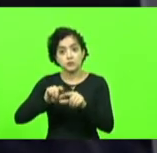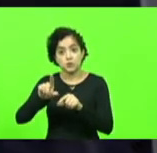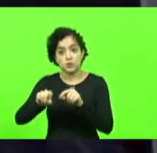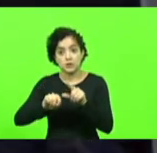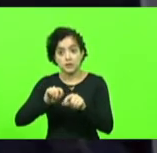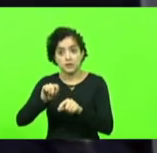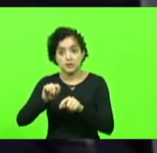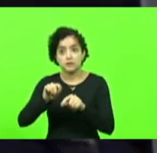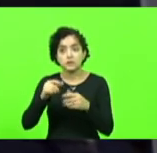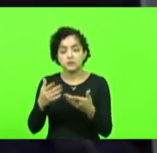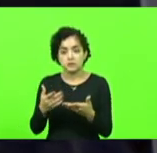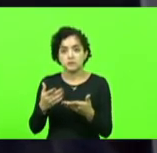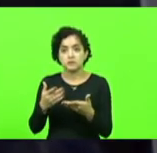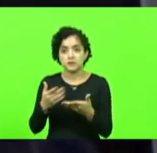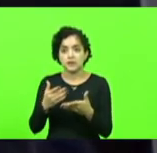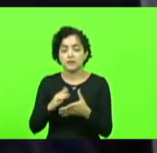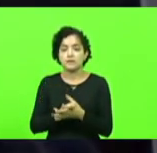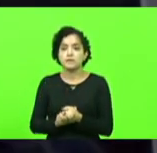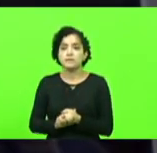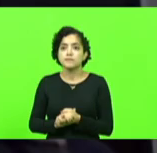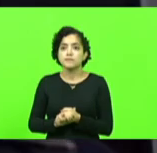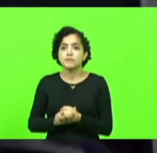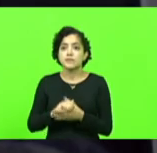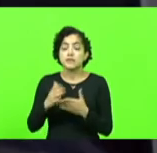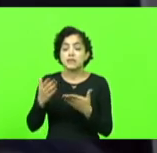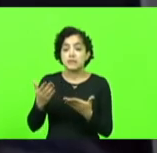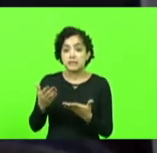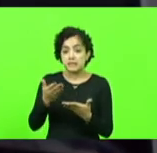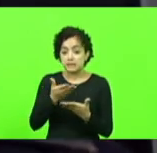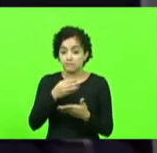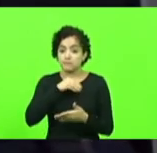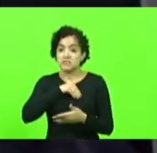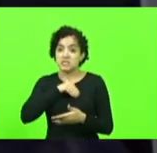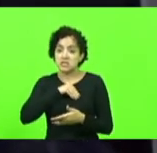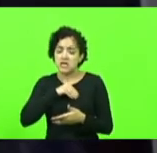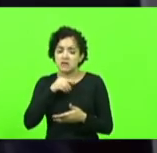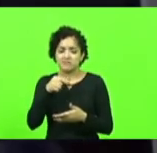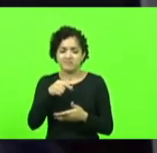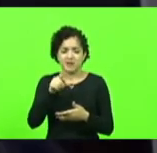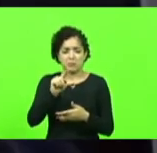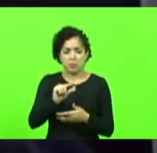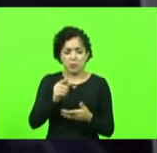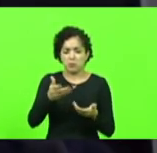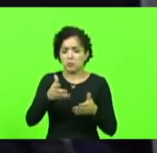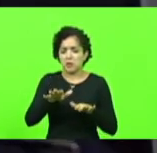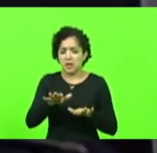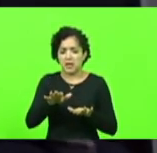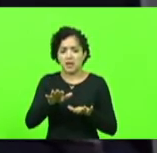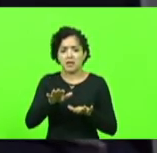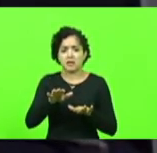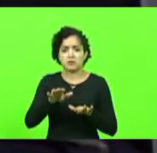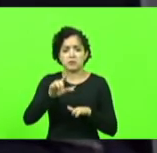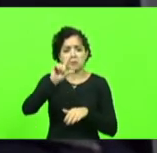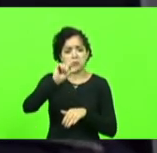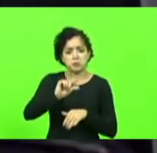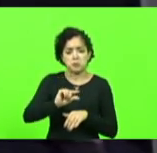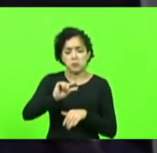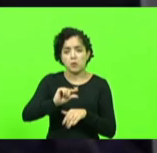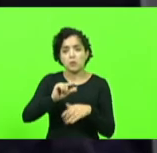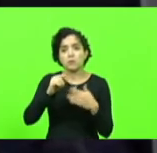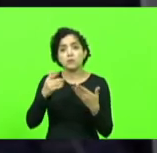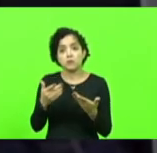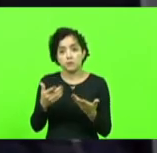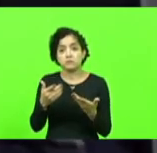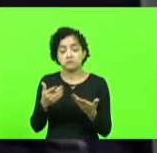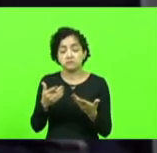estão numa vantagem de poder dizer que esse salário eles não querem, que está abaixo da tabela, né? Que eles